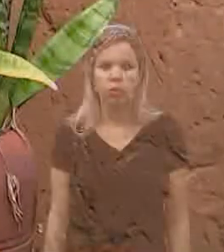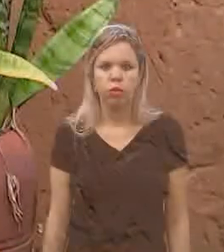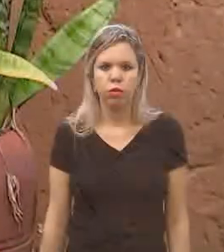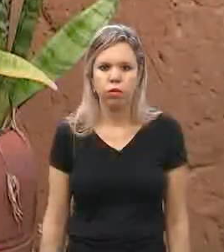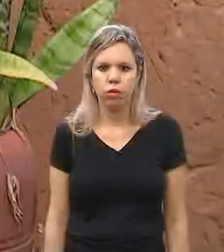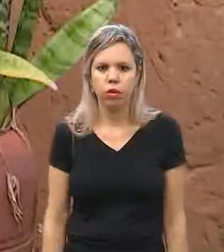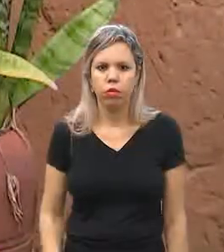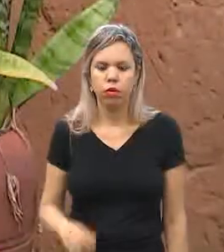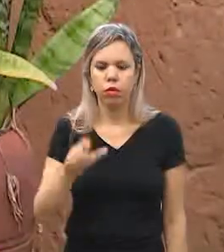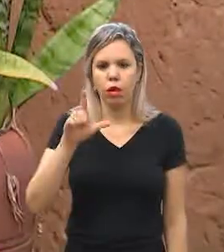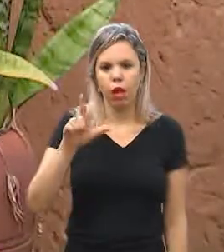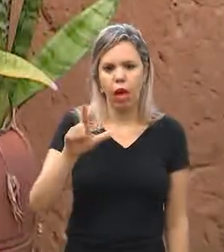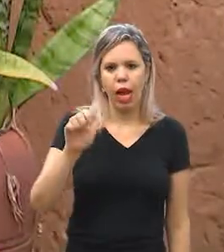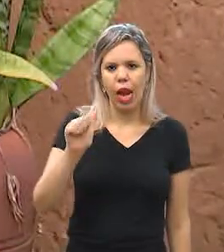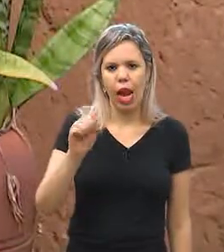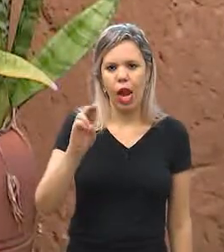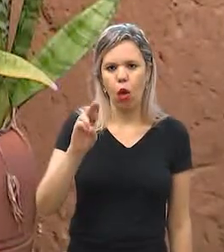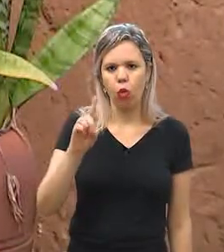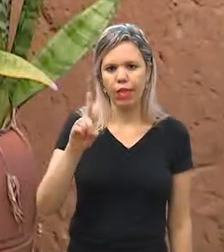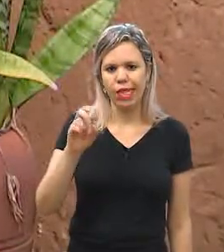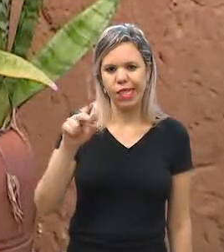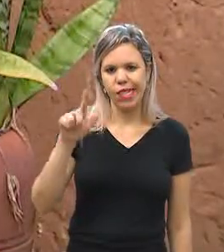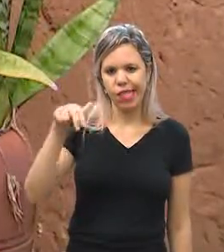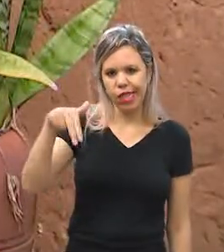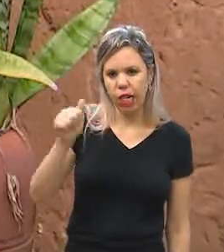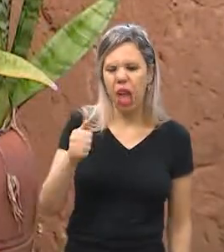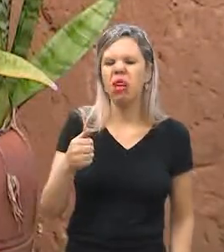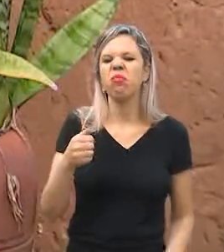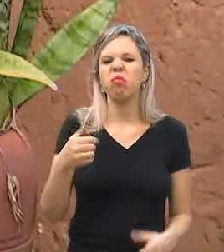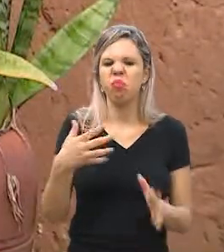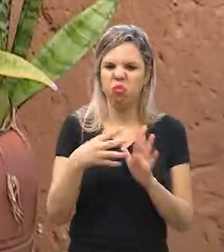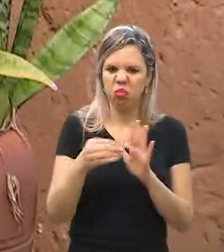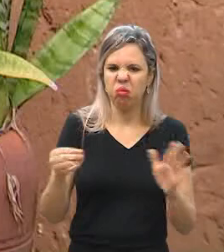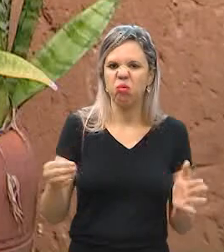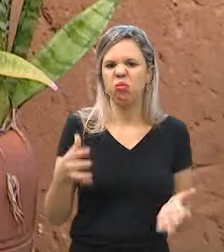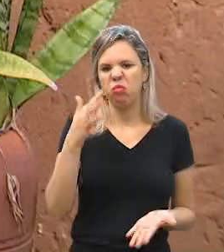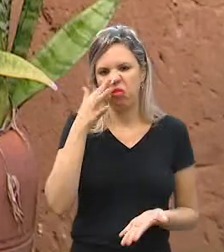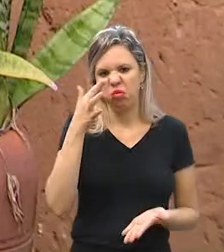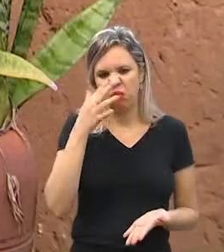Olha, Laudelina, para mim, é uma inspiração muito grande para continuar.